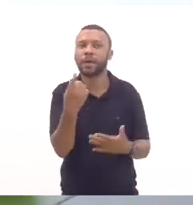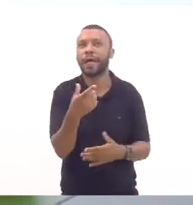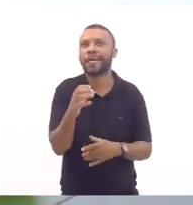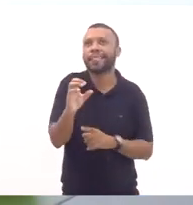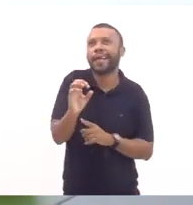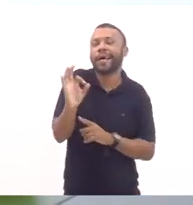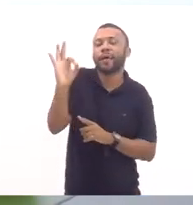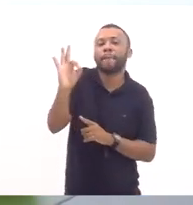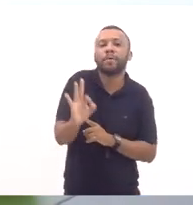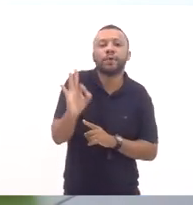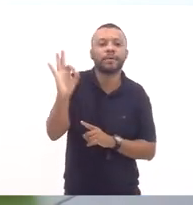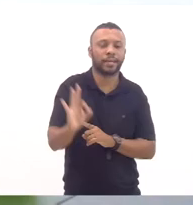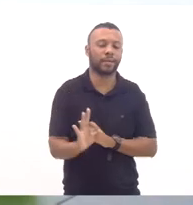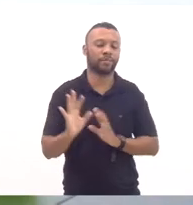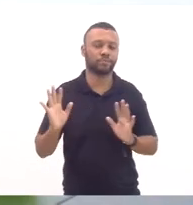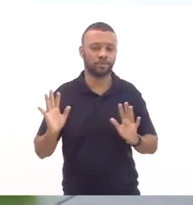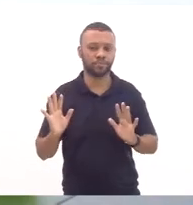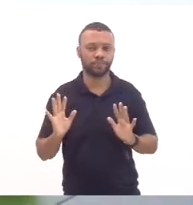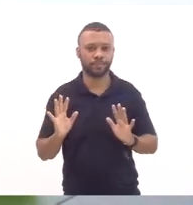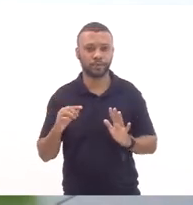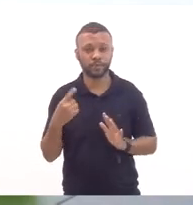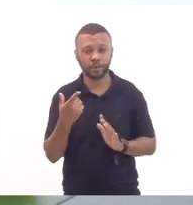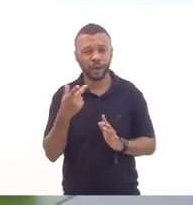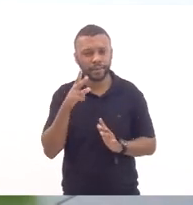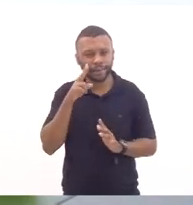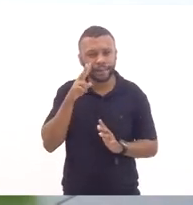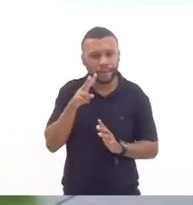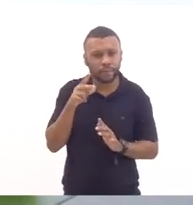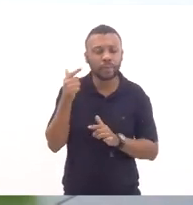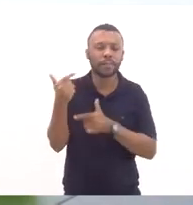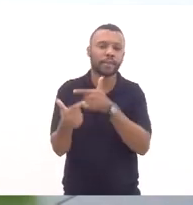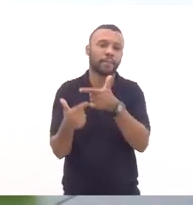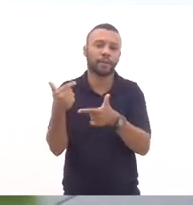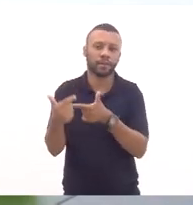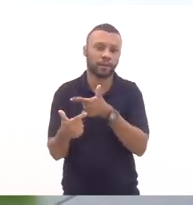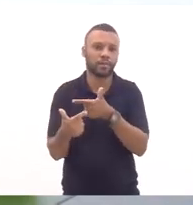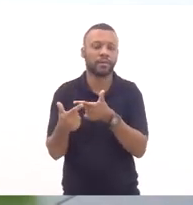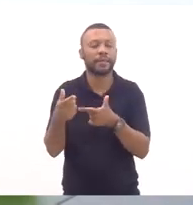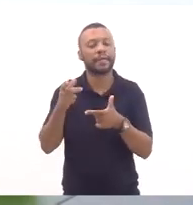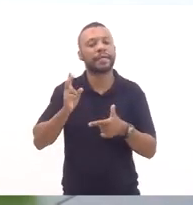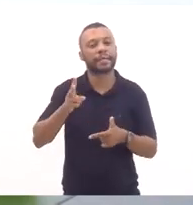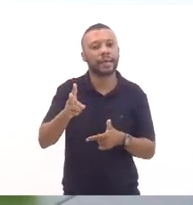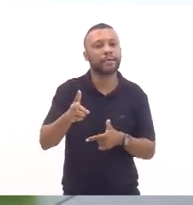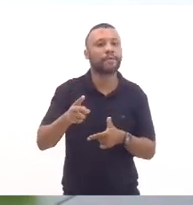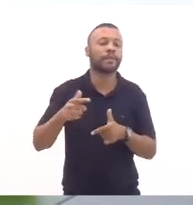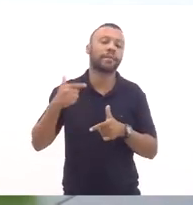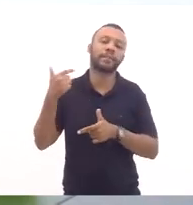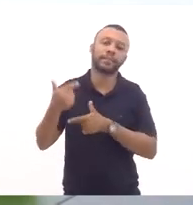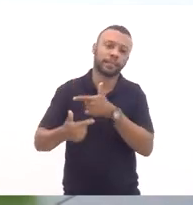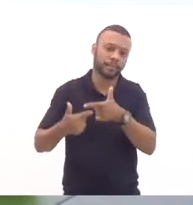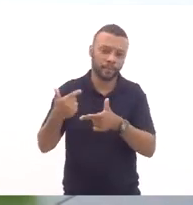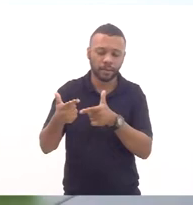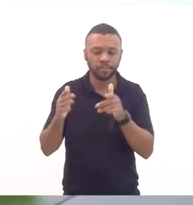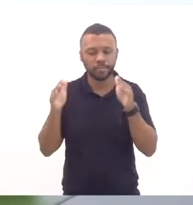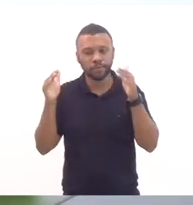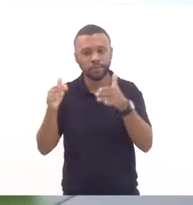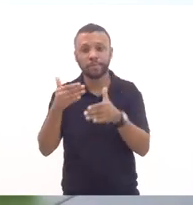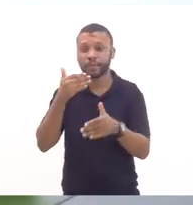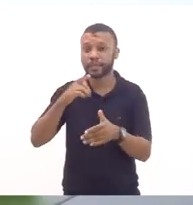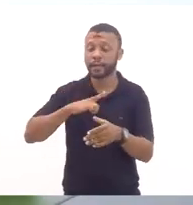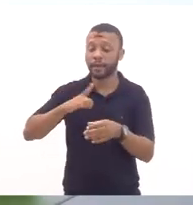0%. E nós vimos trabalhando, sempre tentando dar um tipo de aumento que era uma